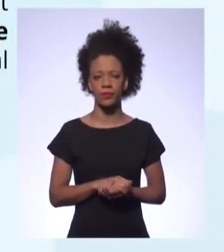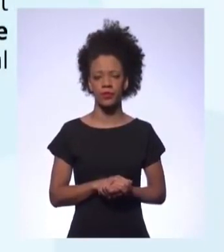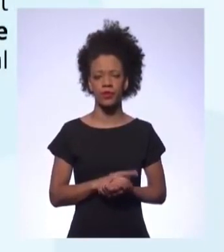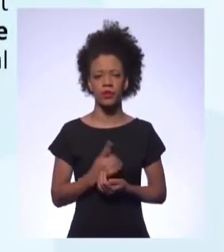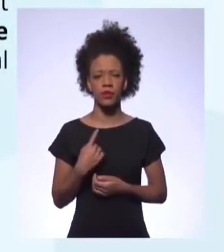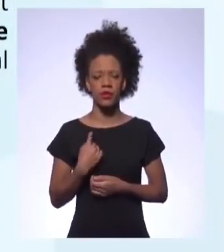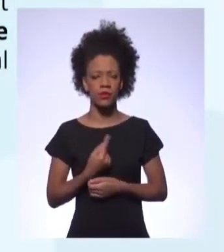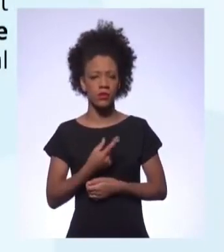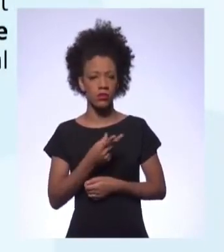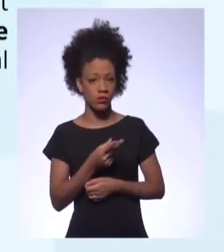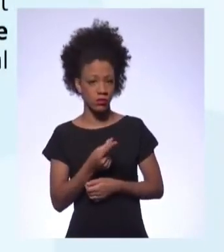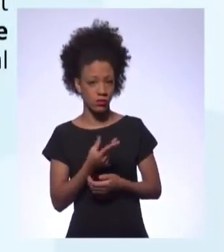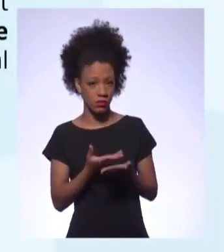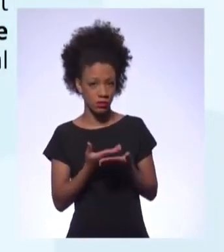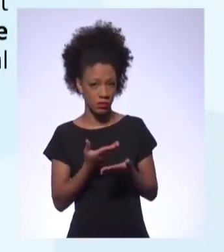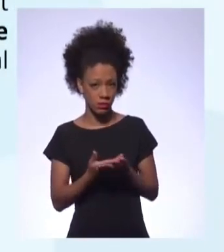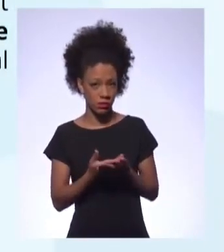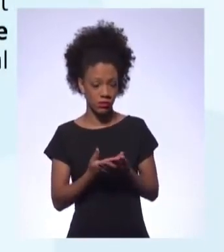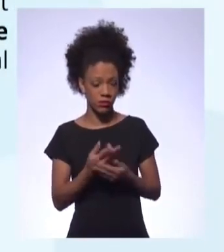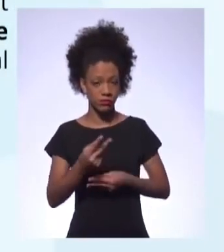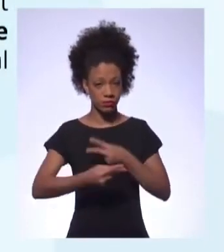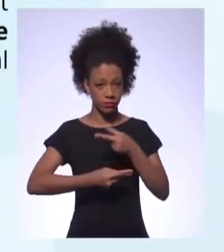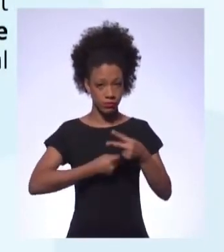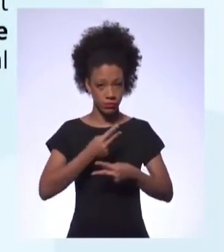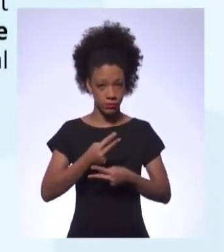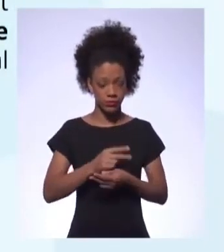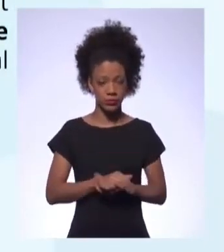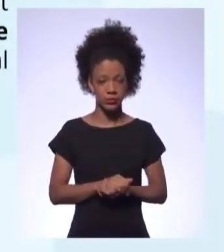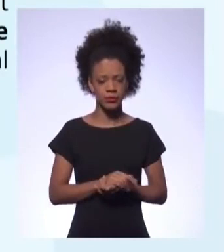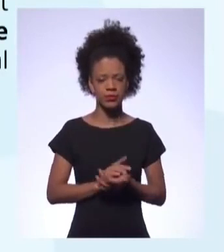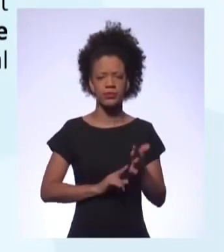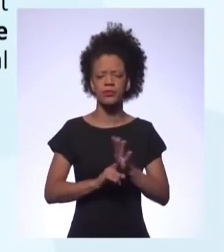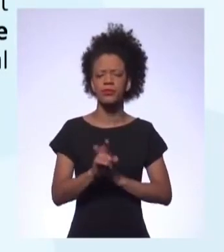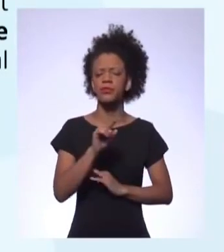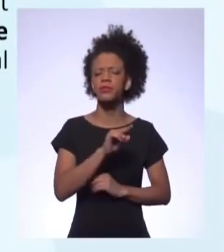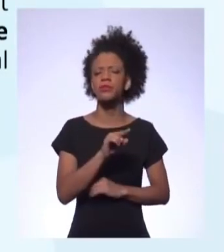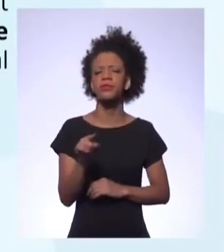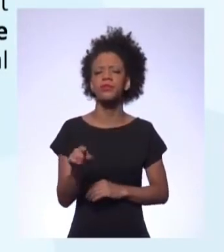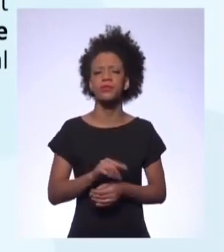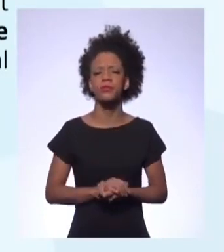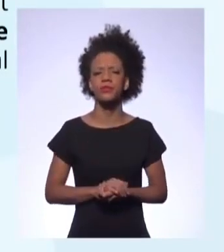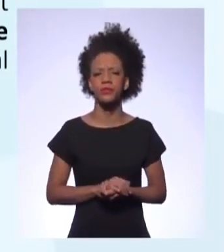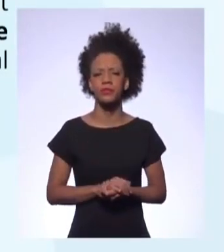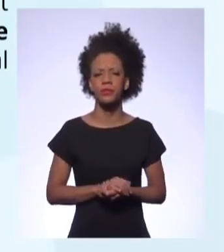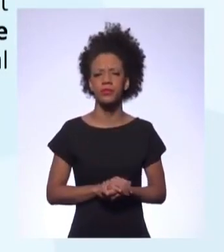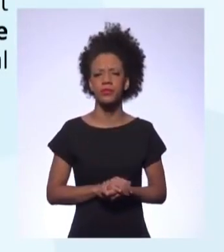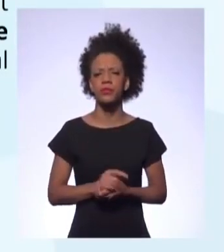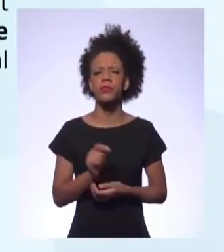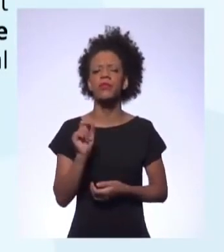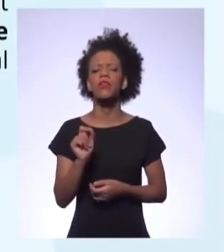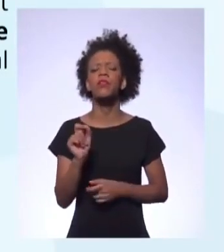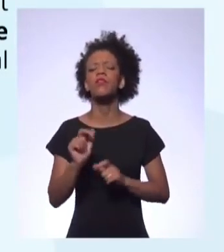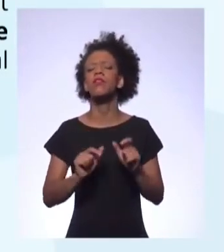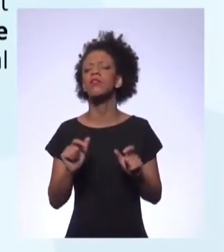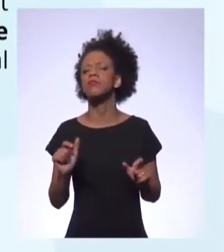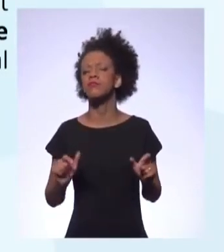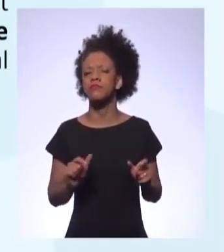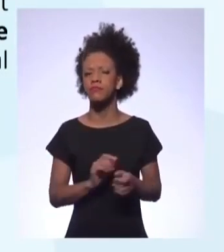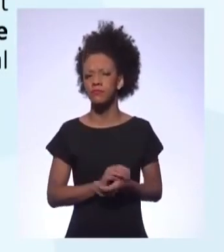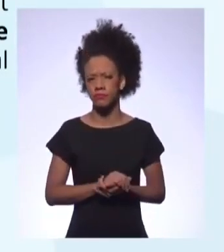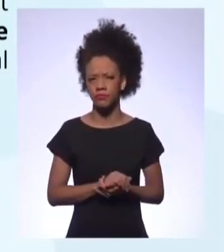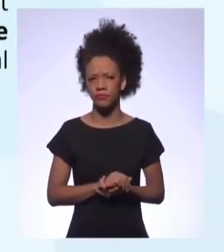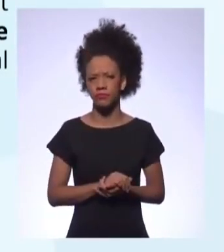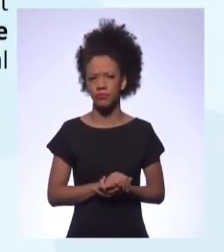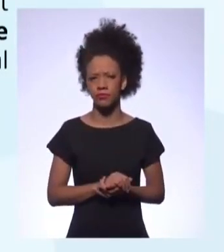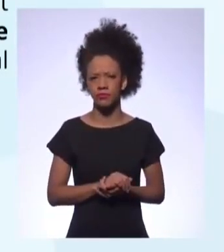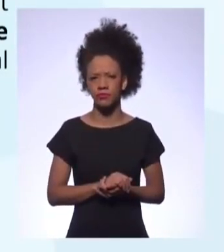nossa segunda aula deste bimestre, I asked you, eu perguntei para vocês, who are you? quem são vocês? And many